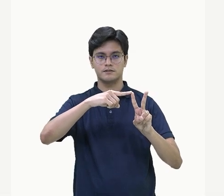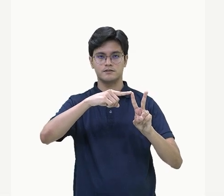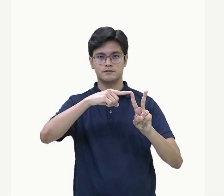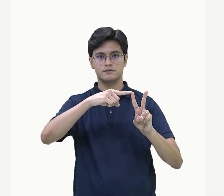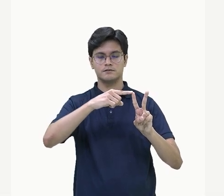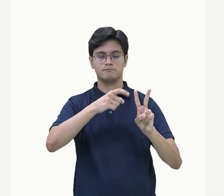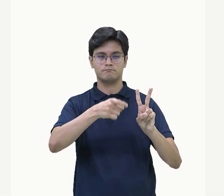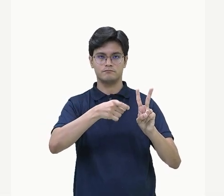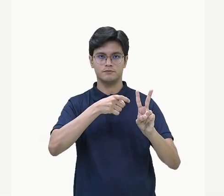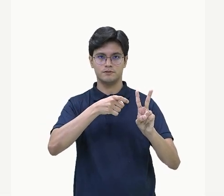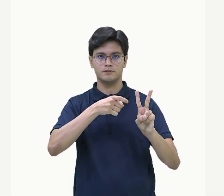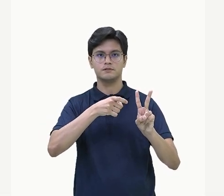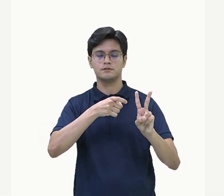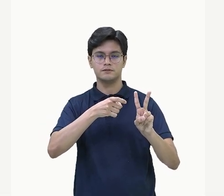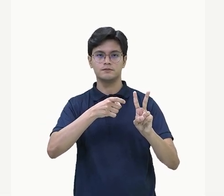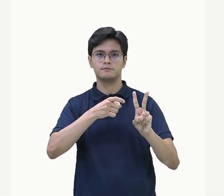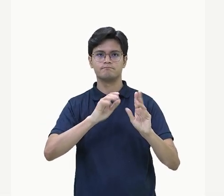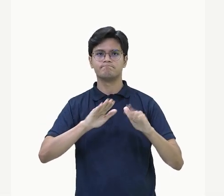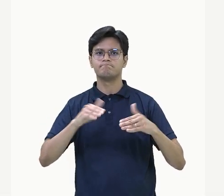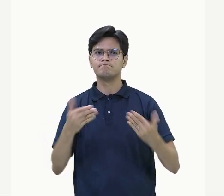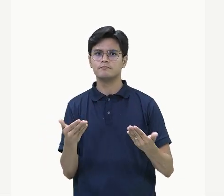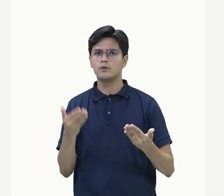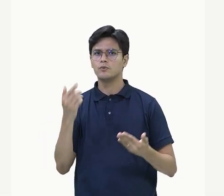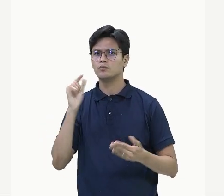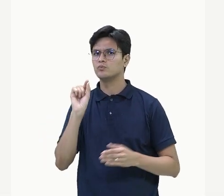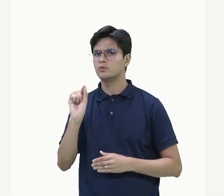de x. O que aconteceu aqui?